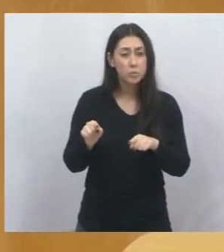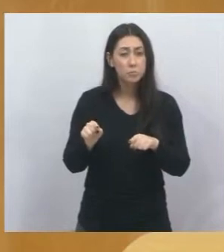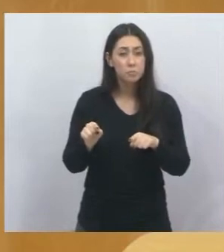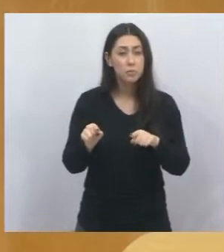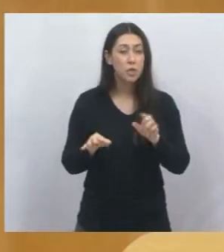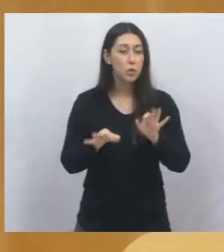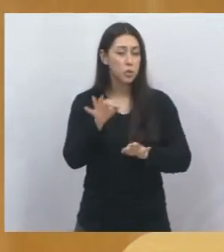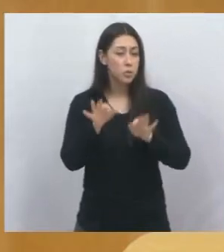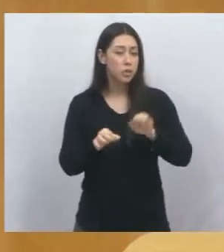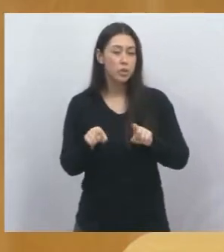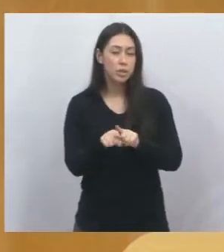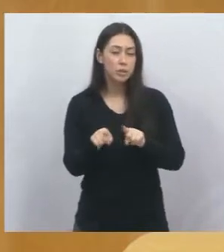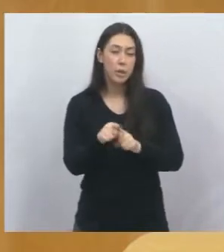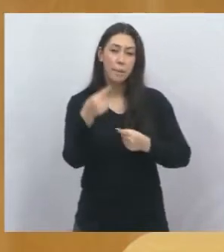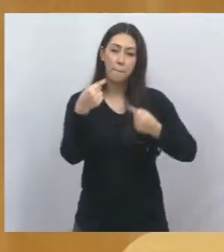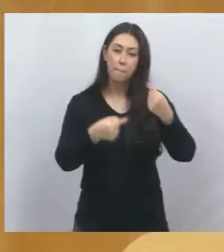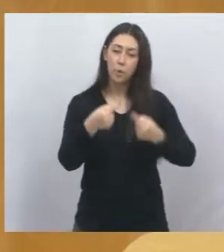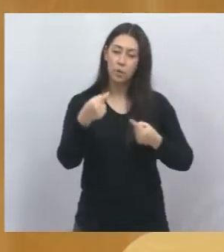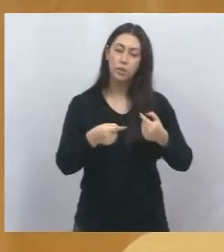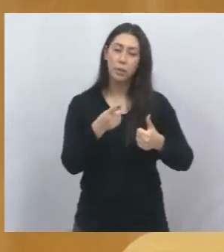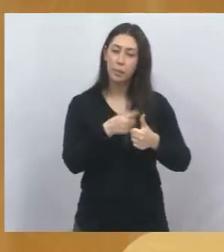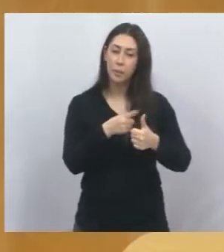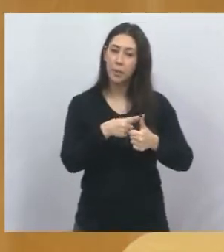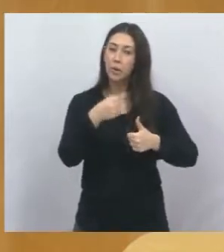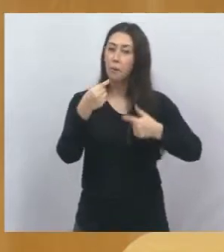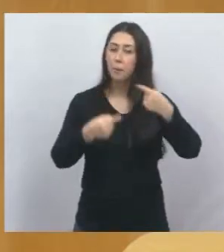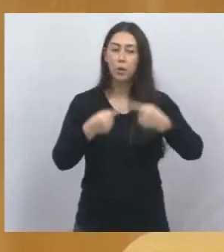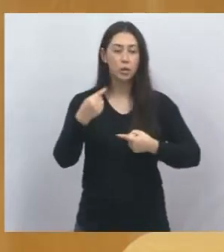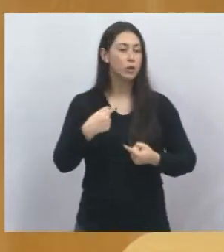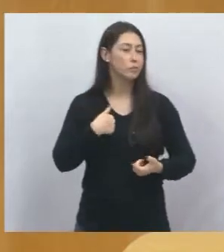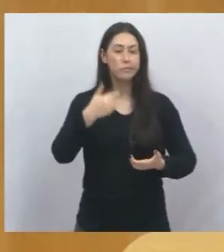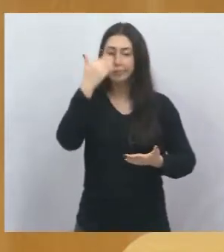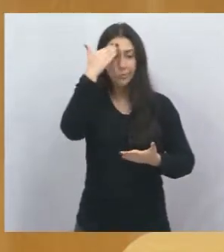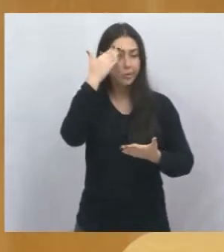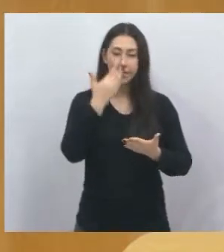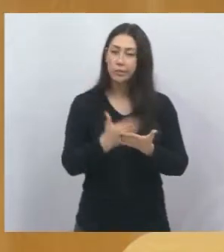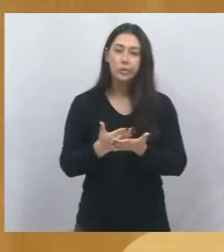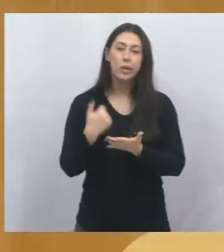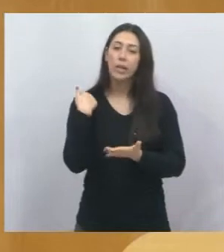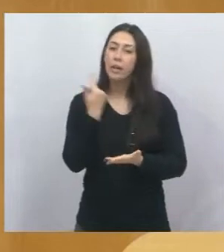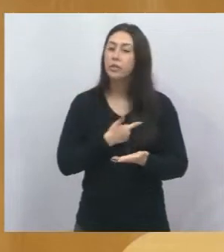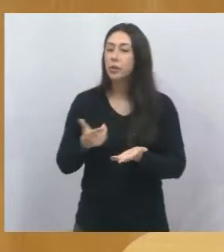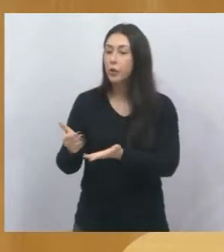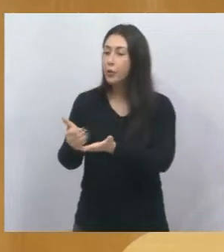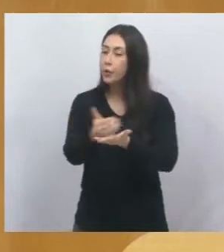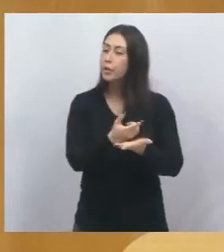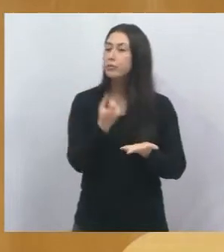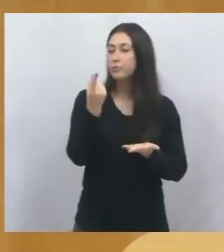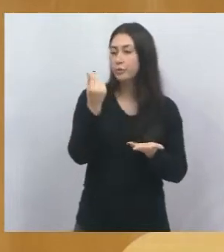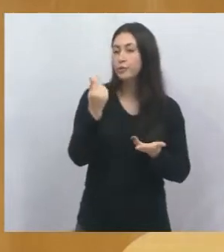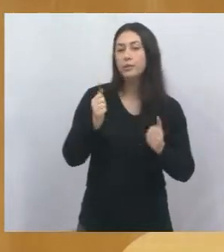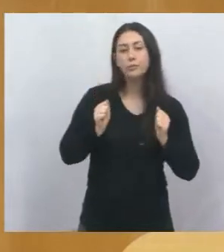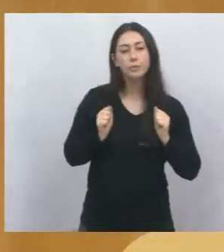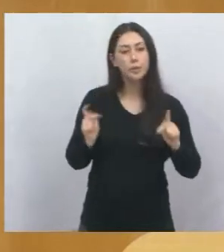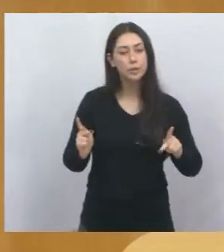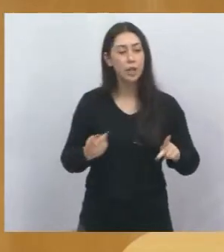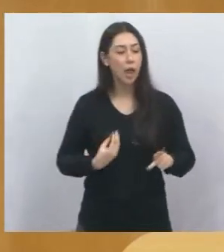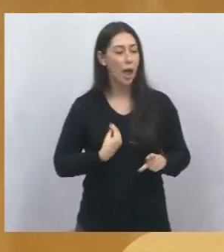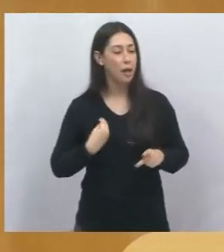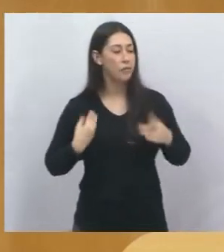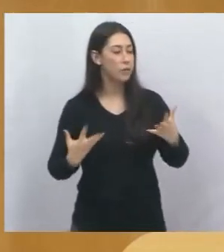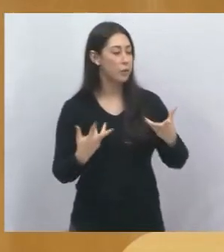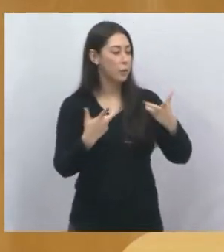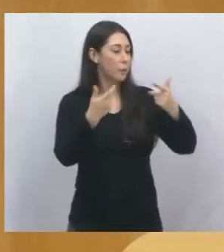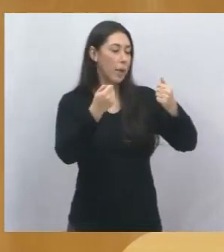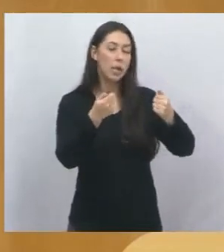política. Vamos lá para a política. Não acredito que, tirando o dinheiro dos aposentados, nós vamos melhorar a qualidade de vida das